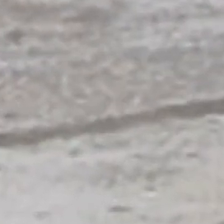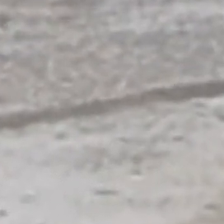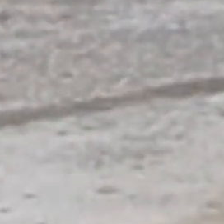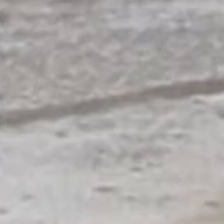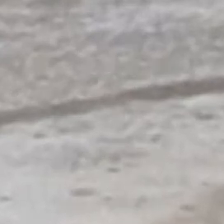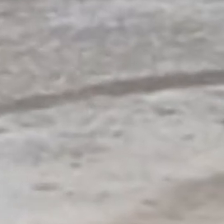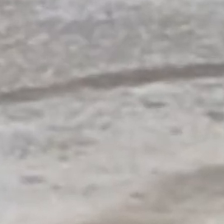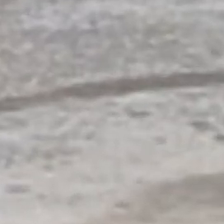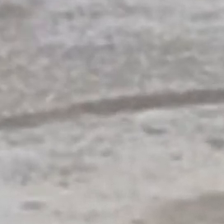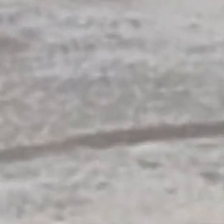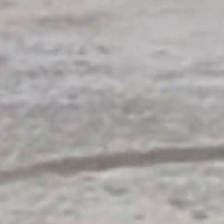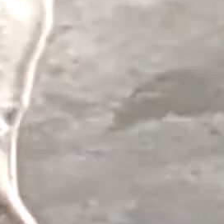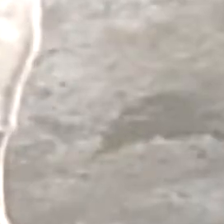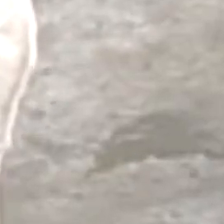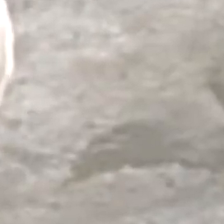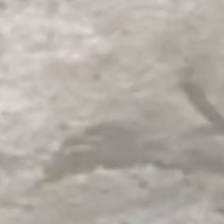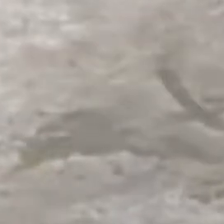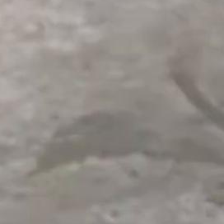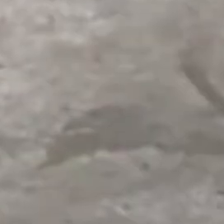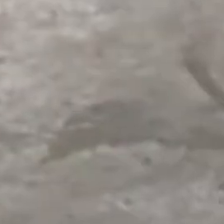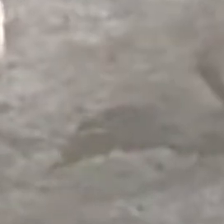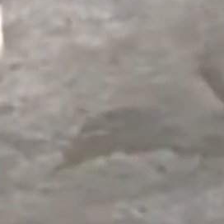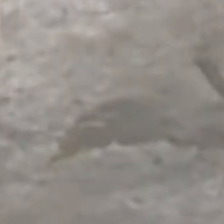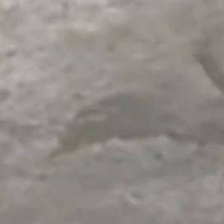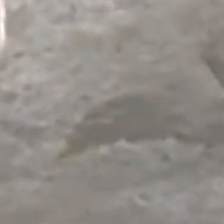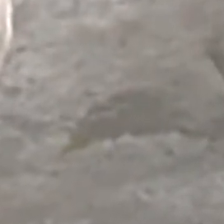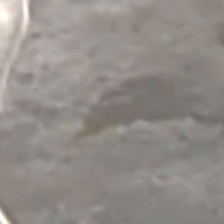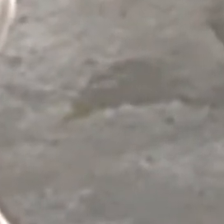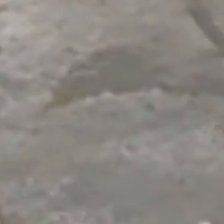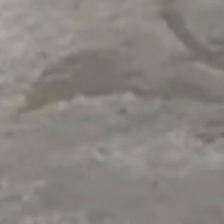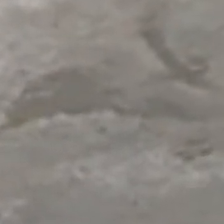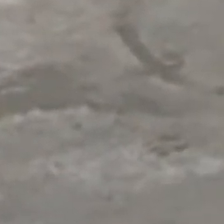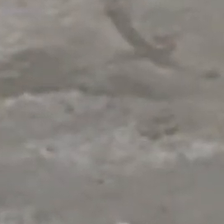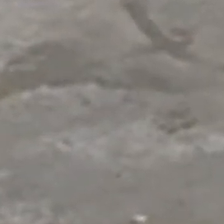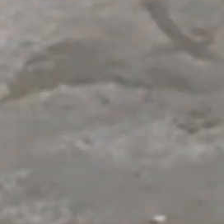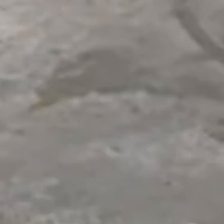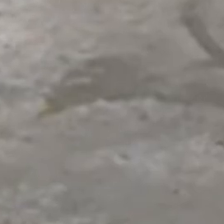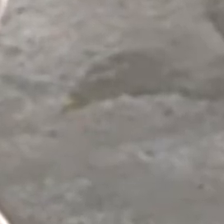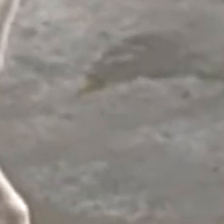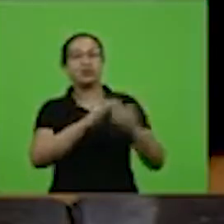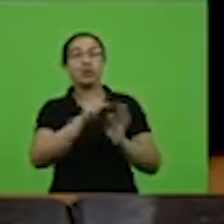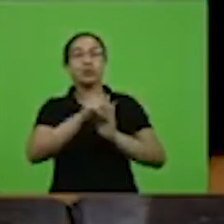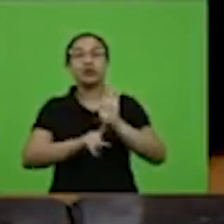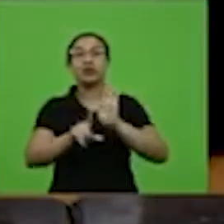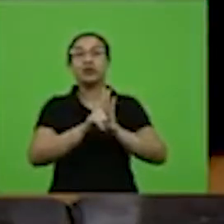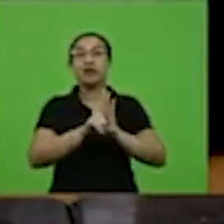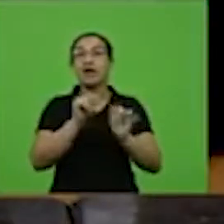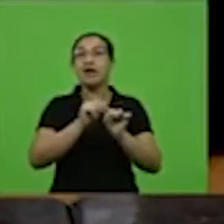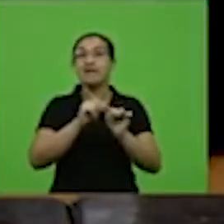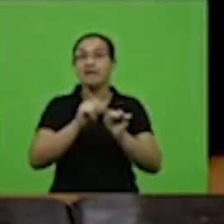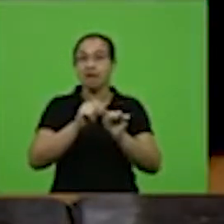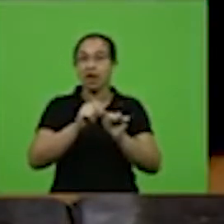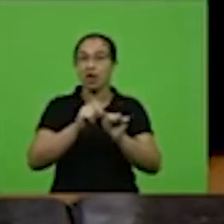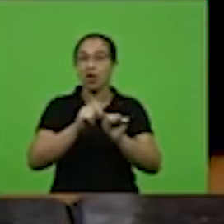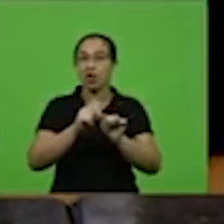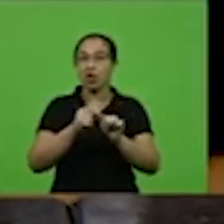a conscientização dos estudantes sobre os direitos dos animais domésticos e silvestres em Santa Catarina. Foi feito em inúmeras